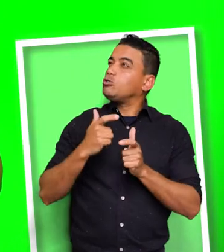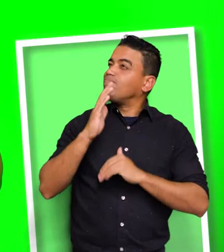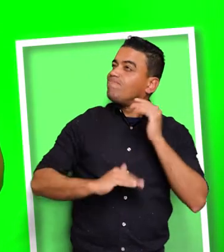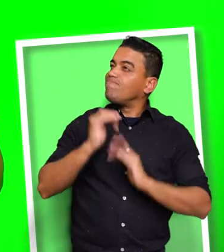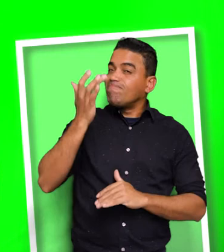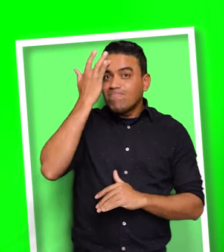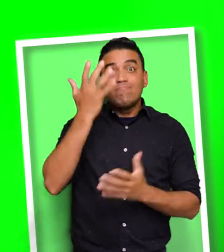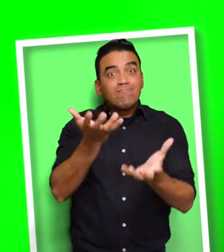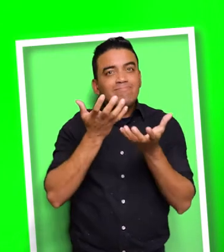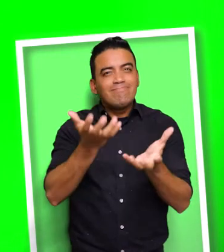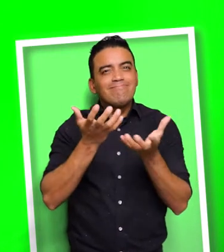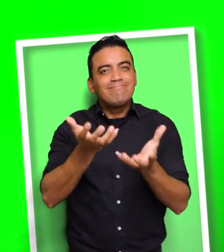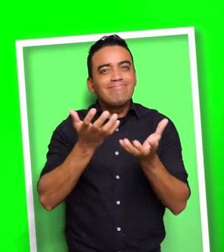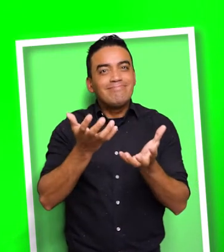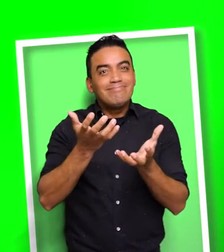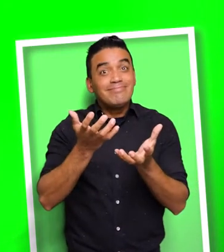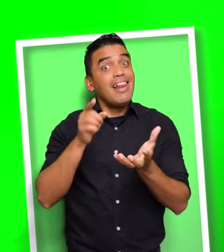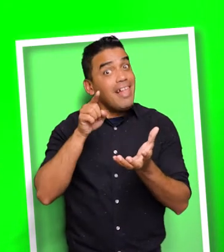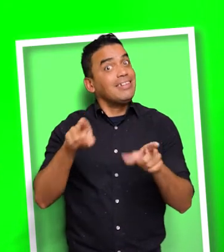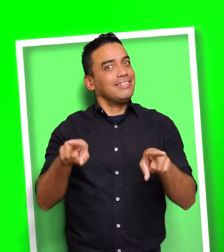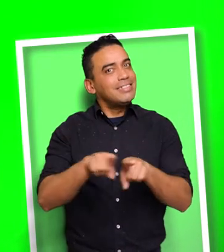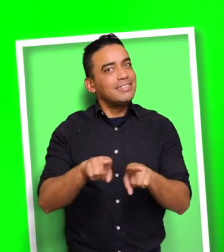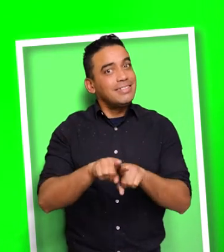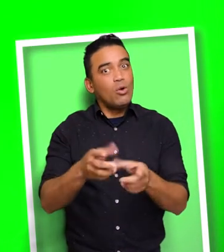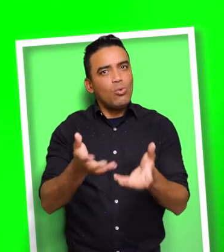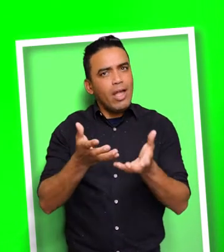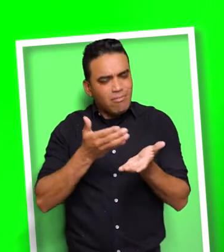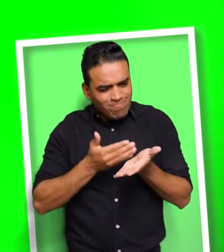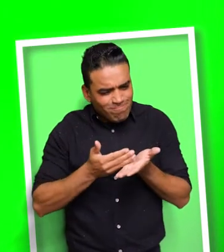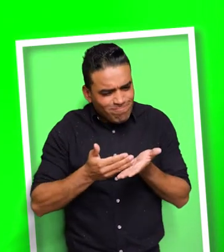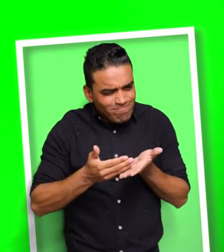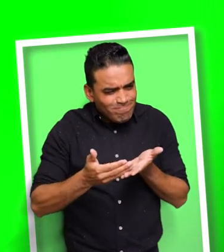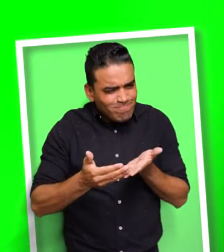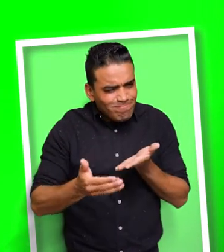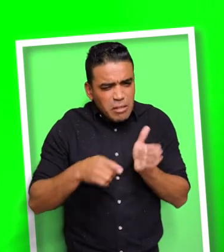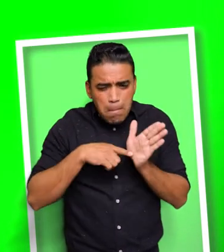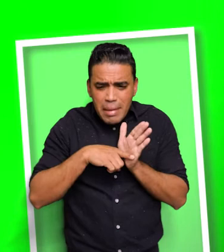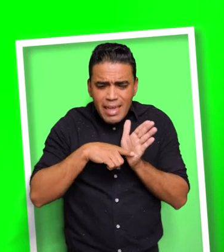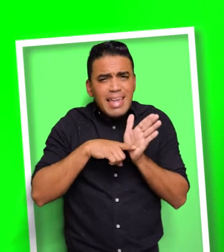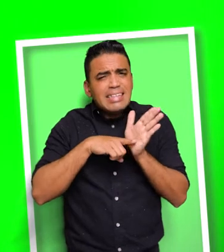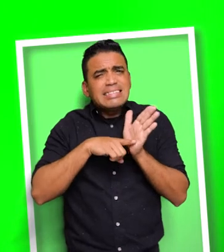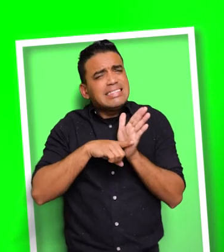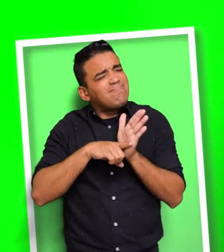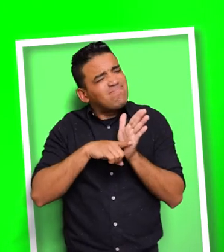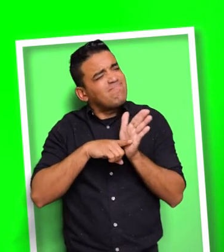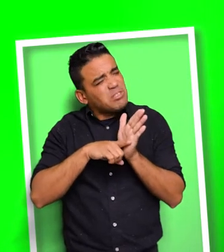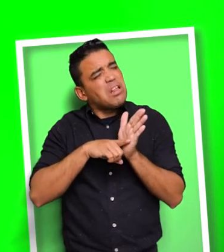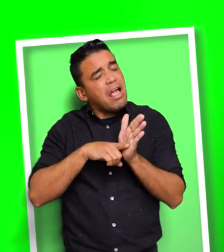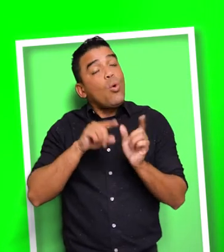profissionalizar. E foi ali também que eu comecei a querer pesquisar